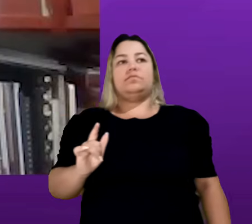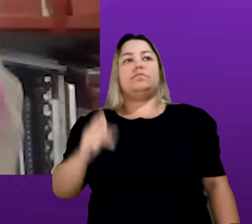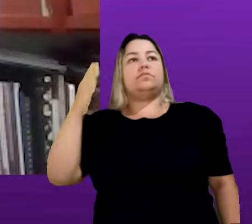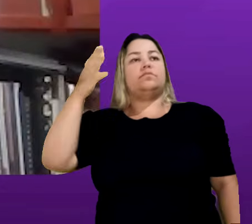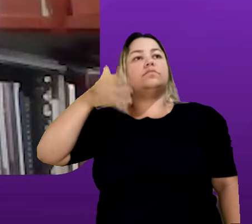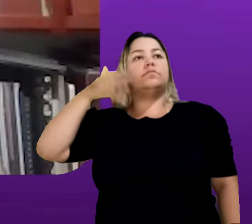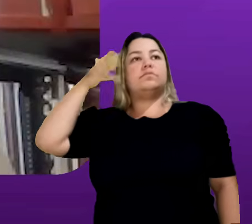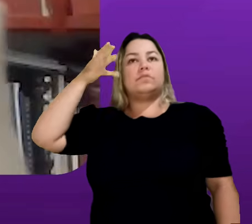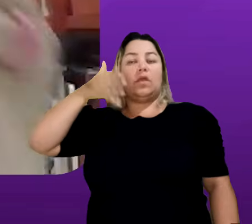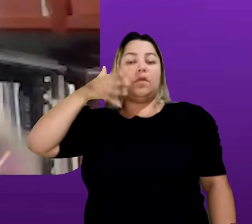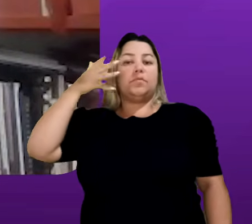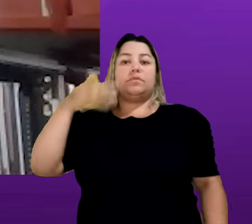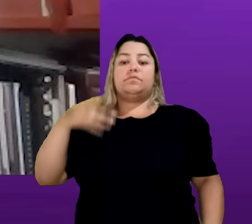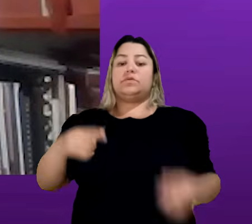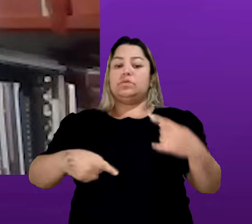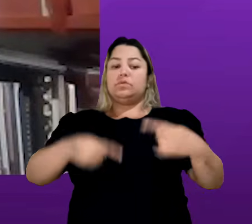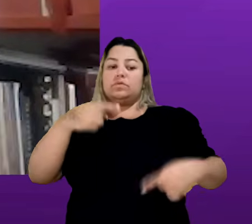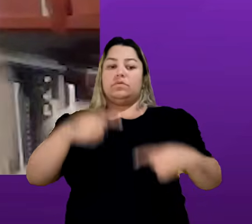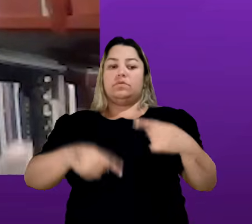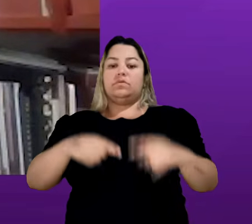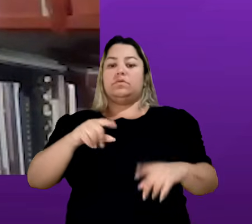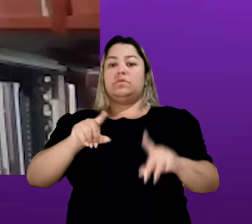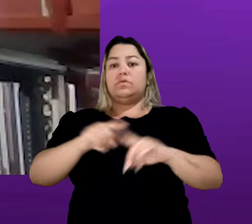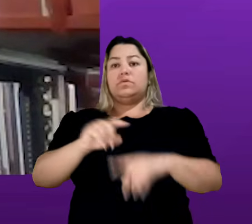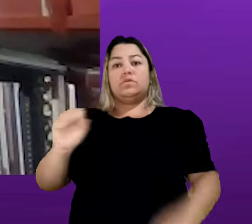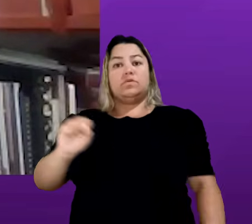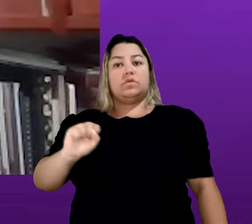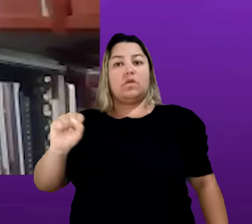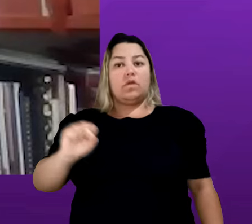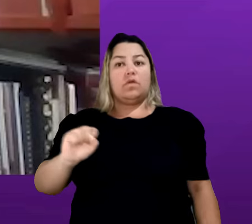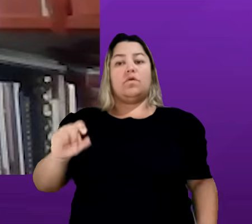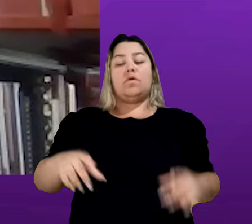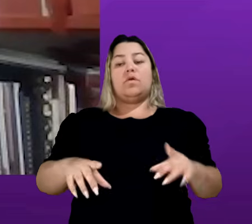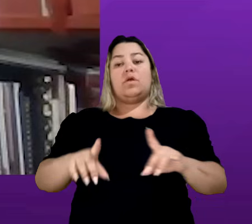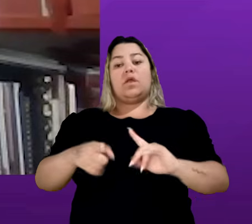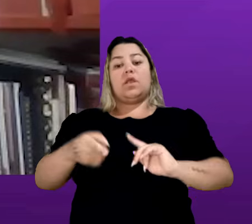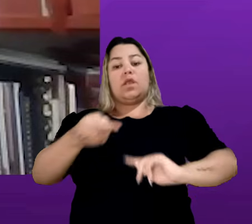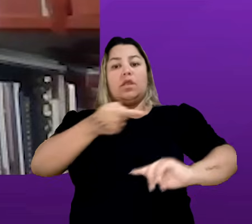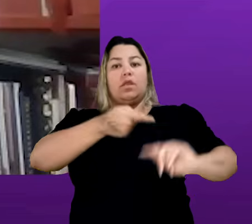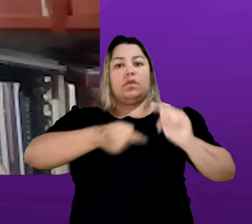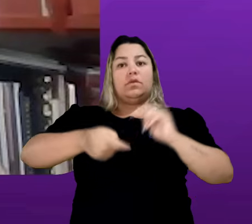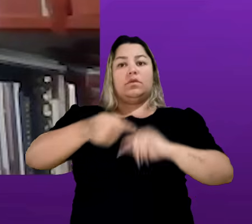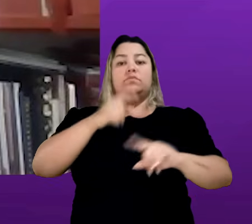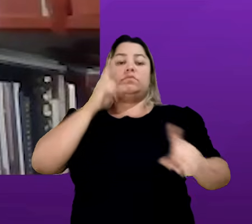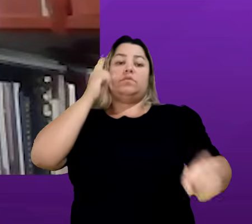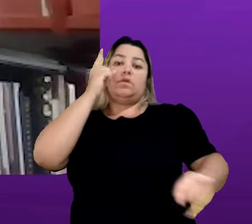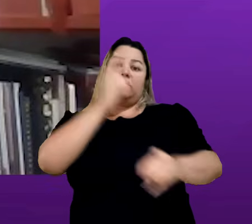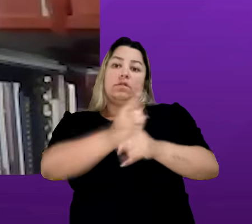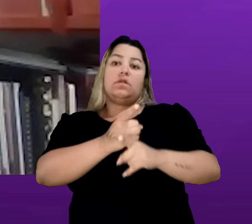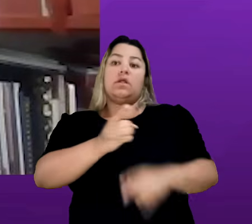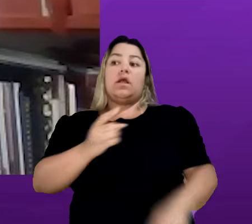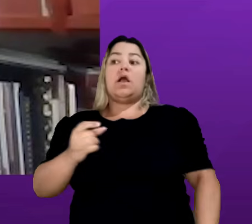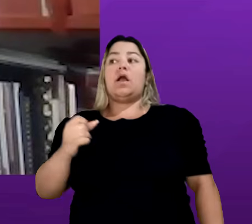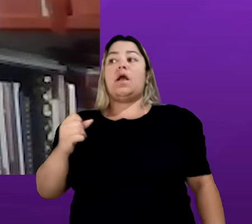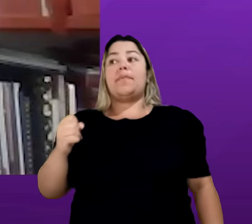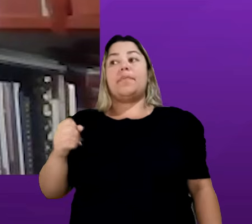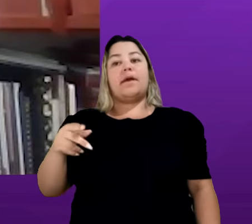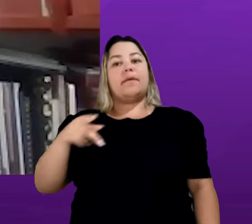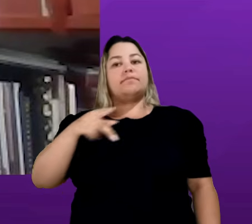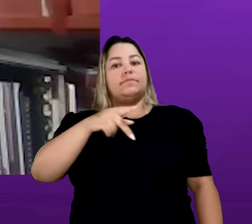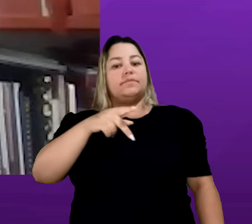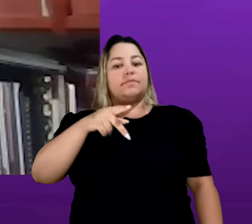com sociólogo, com economistas e tal, nos encontros da Pastoral da Juventude. E, ao mesmo tempo, fazendo